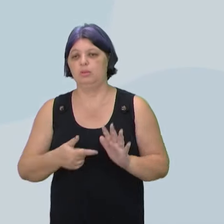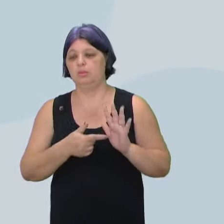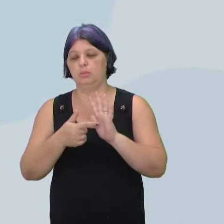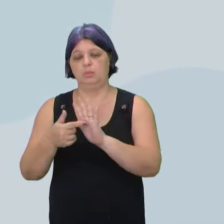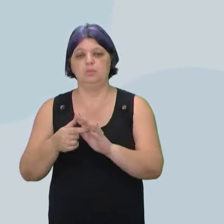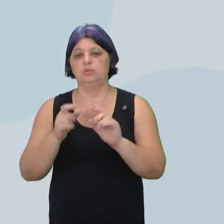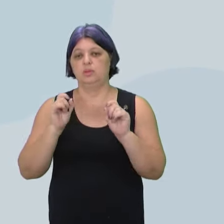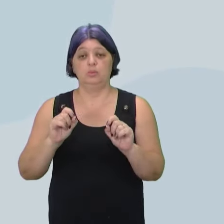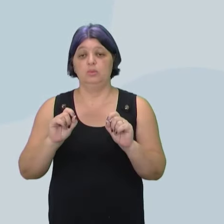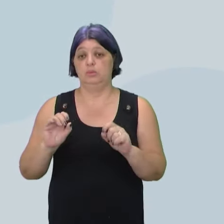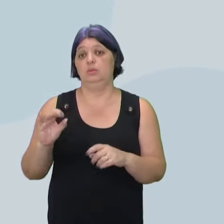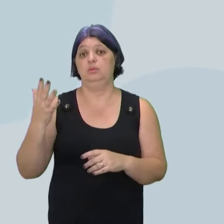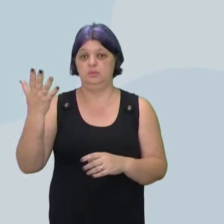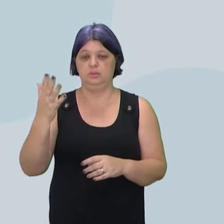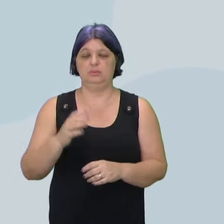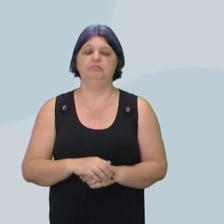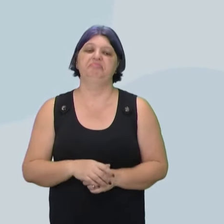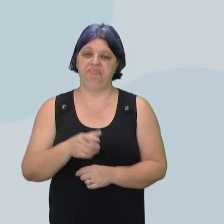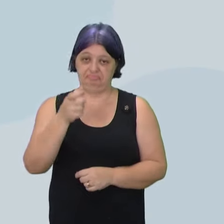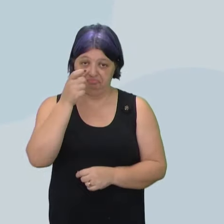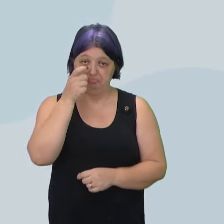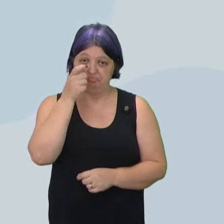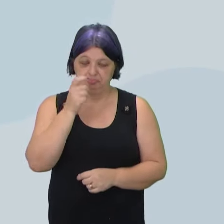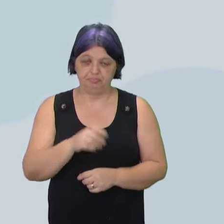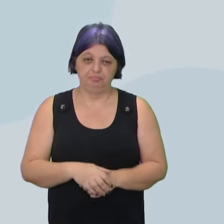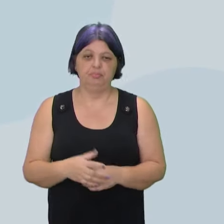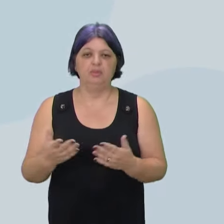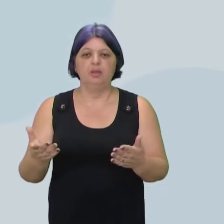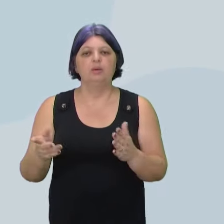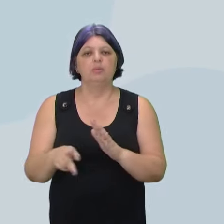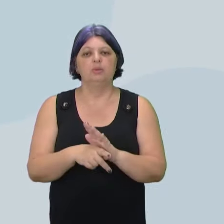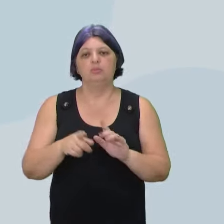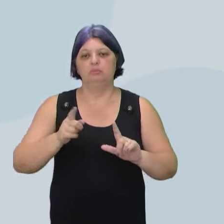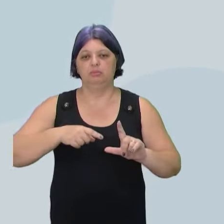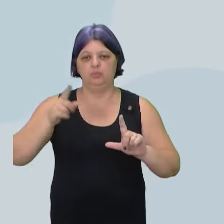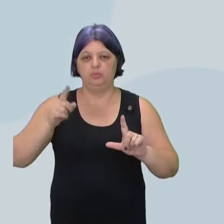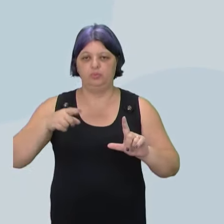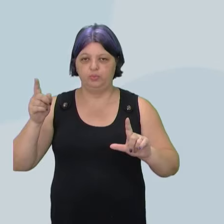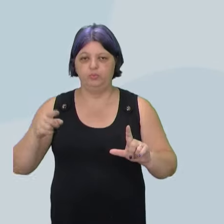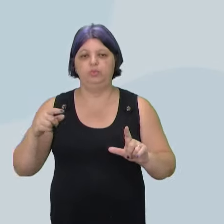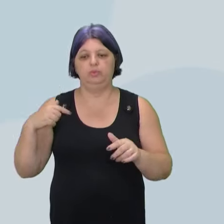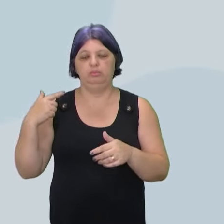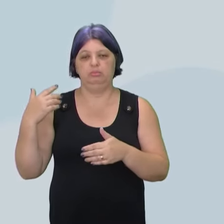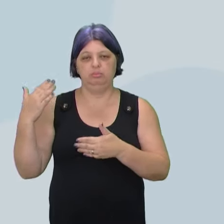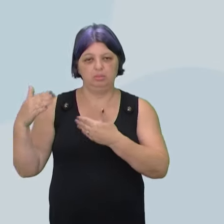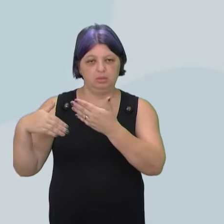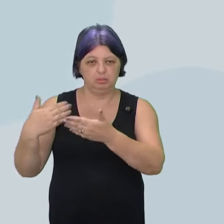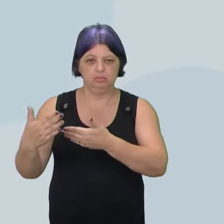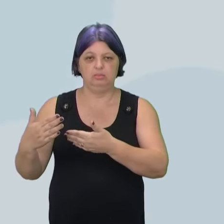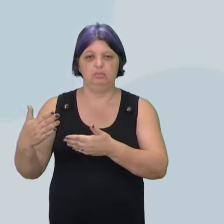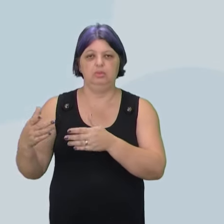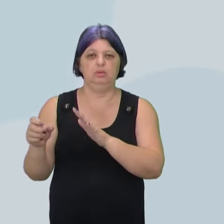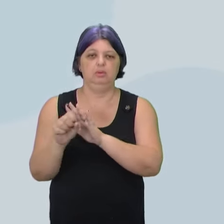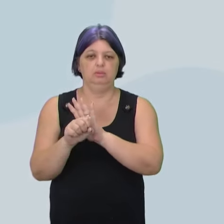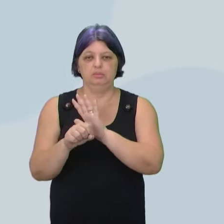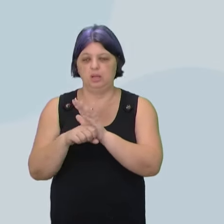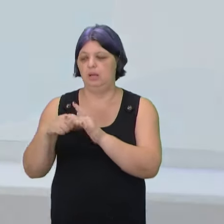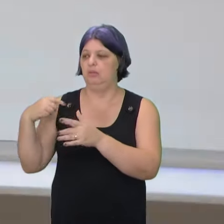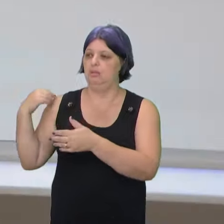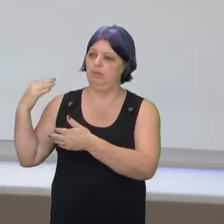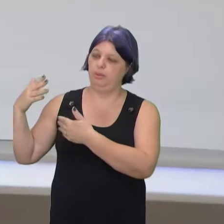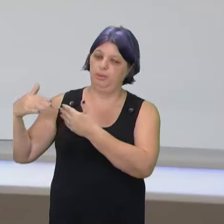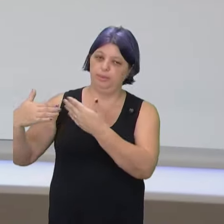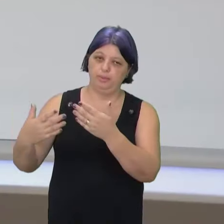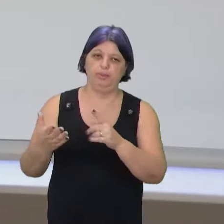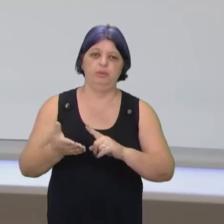o terremoto. Interessante, né? Então, os sismógrafos passaram aí por vários, né, processos tecnológicos,